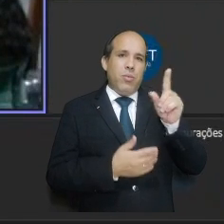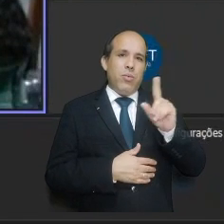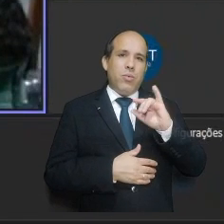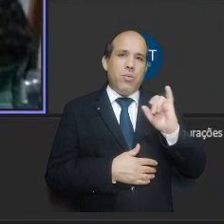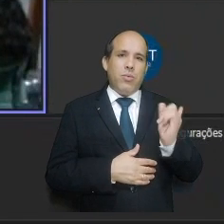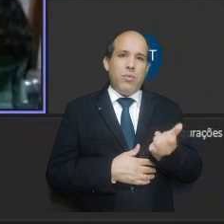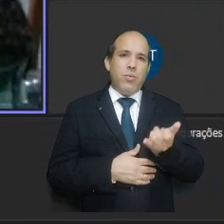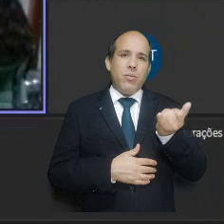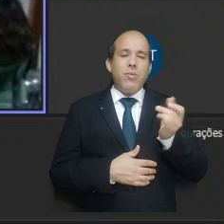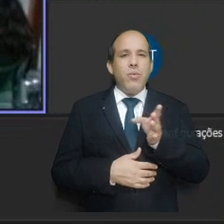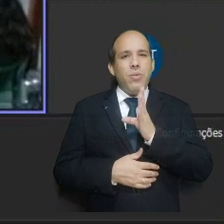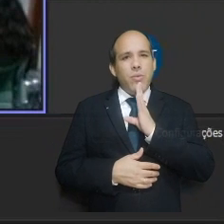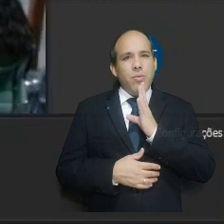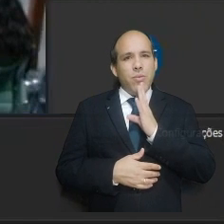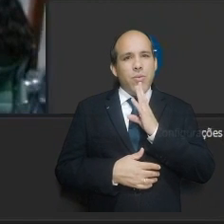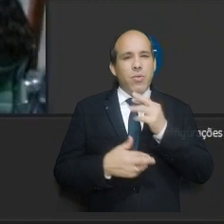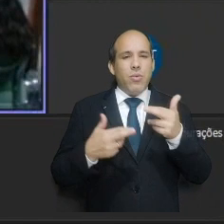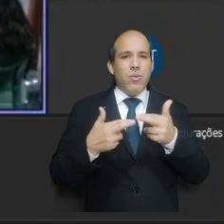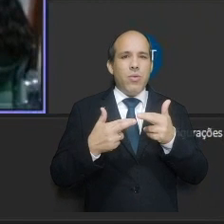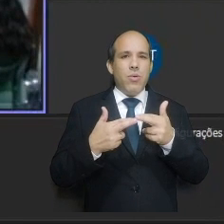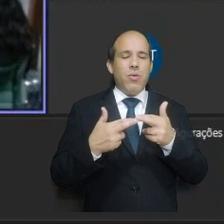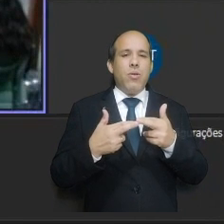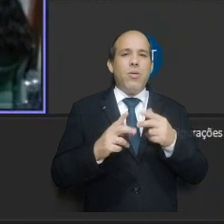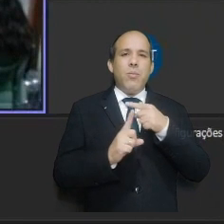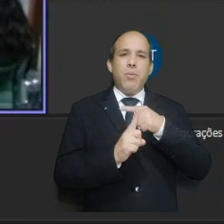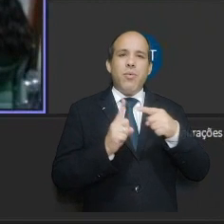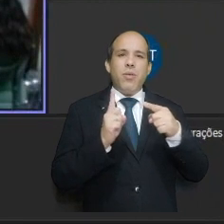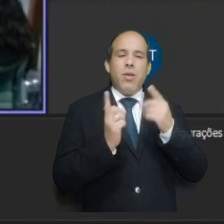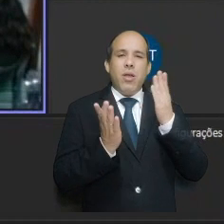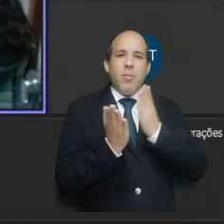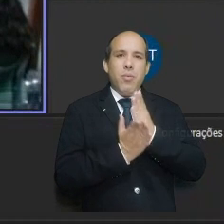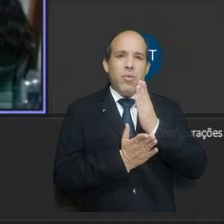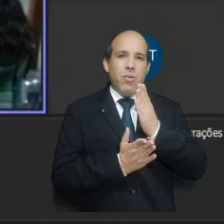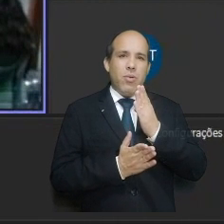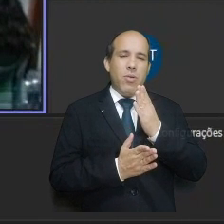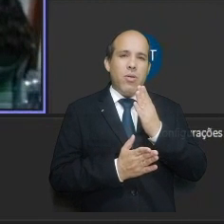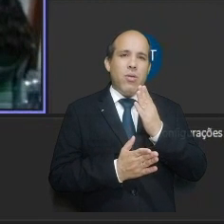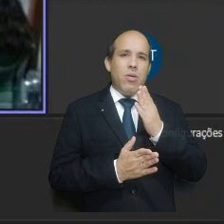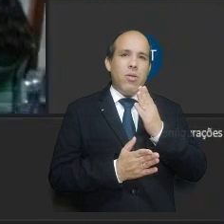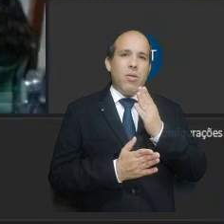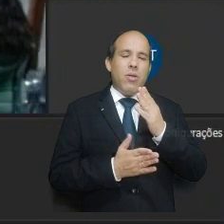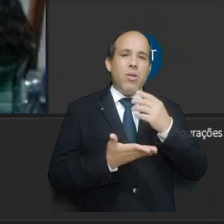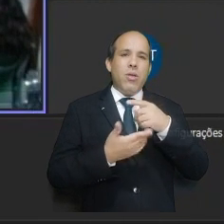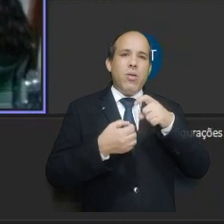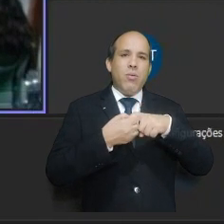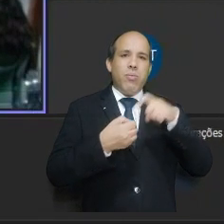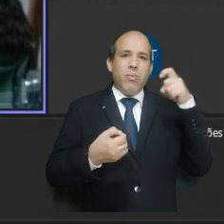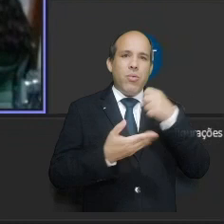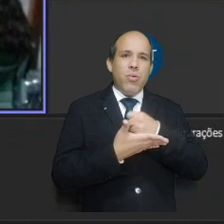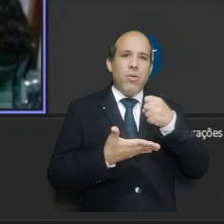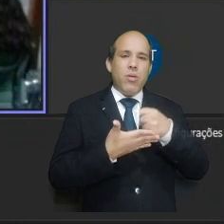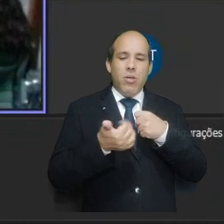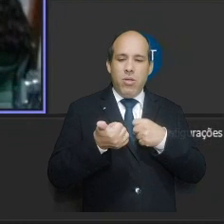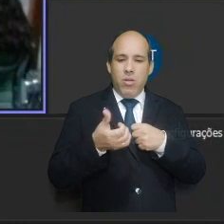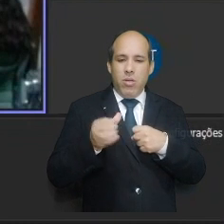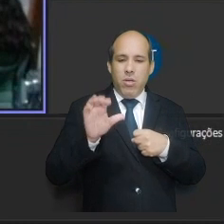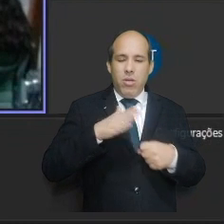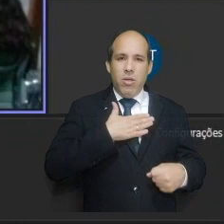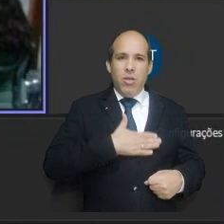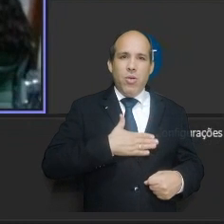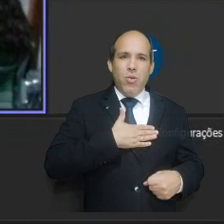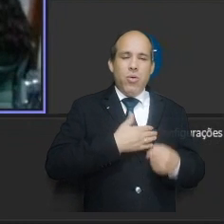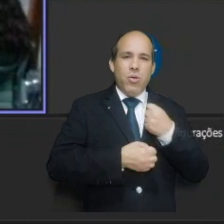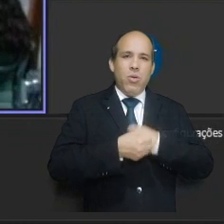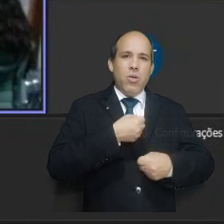ficaremos para ouvir uma outra oportunidade. Eu conheço o recurso e dou parcial provimento para declarar rescindido o contrato em